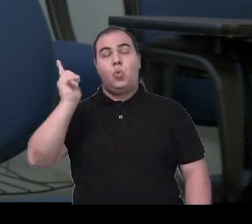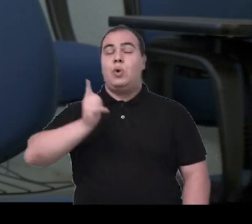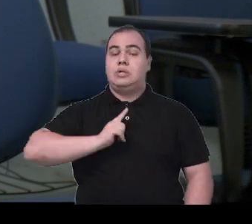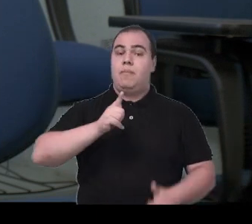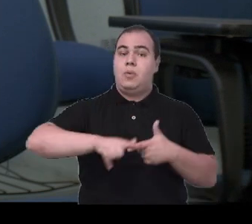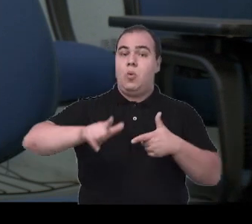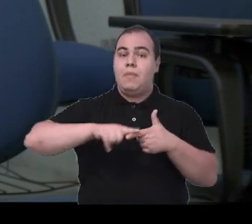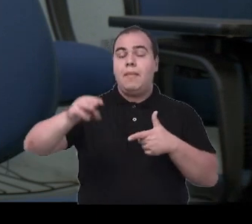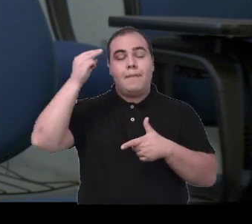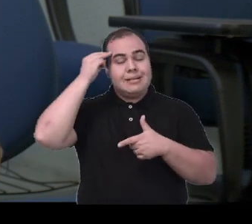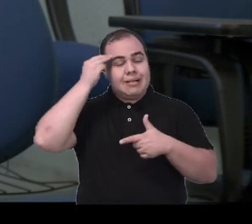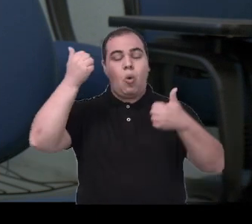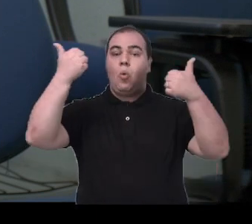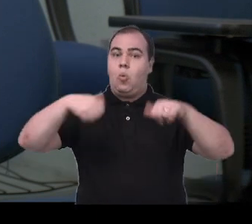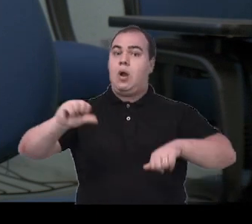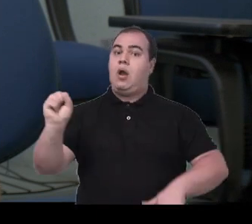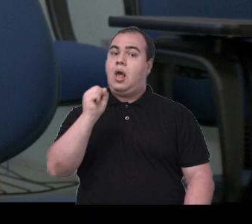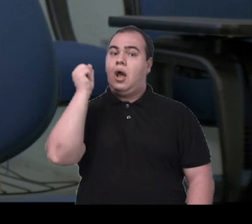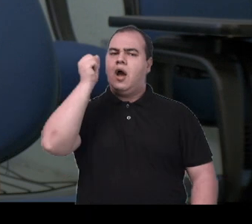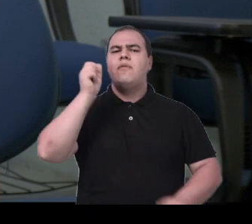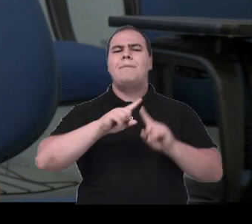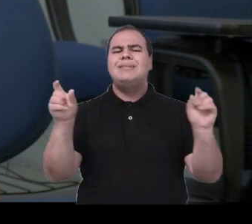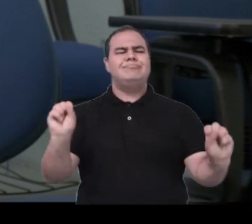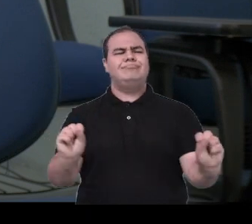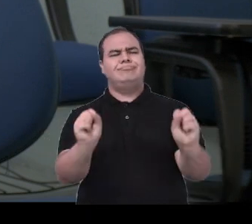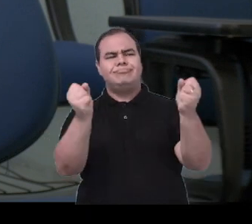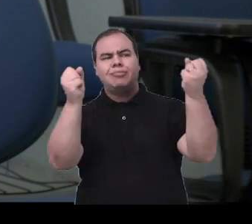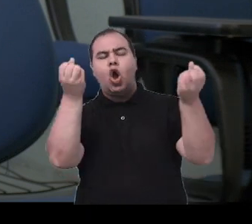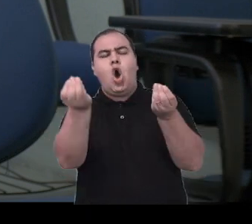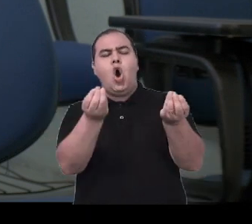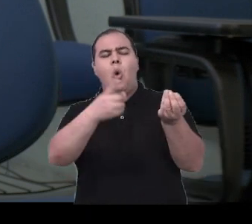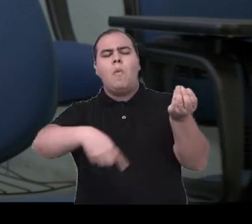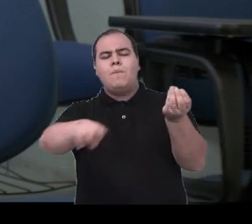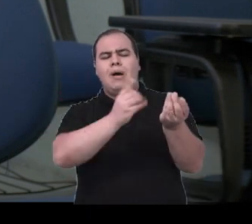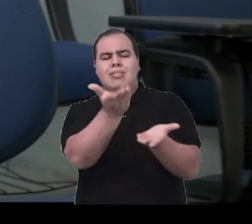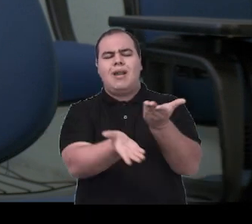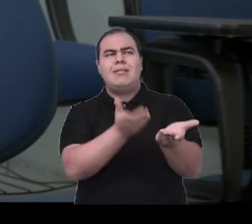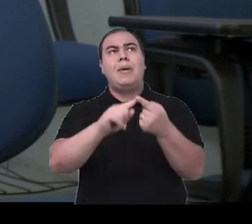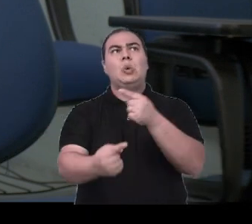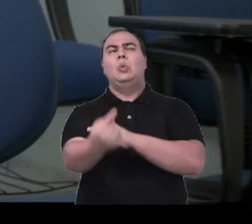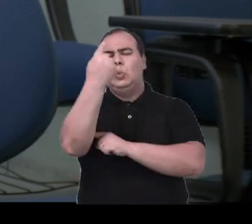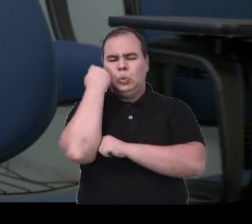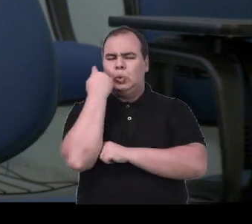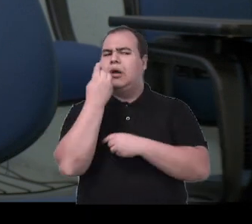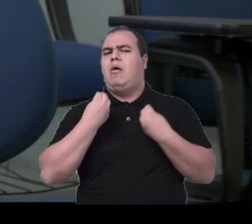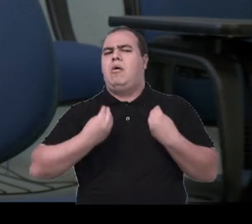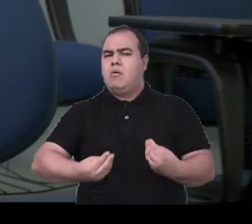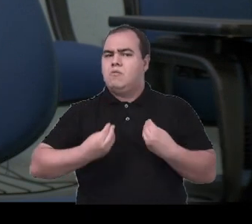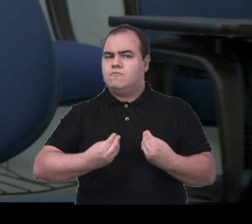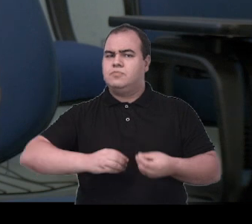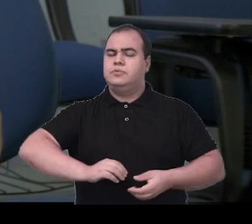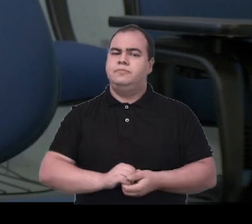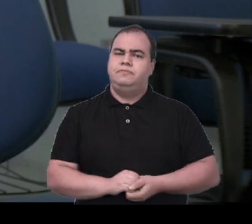transtorno mental grave, familiares, que se revoltaram contra a forma que era, não dá nem para dizer cuidado, que era